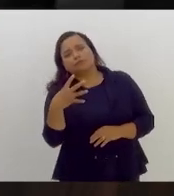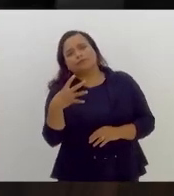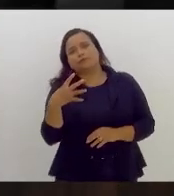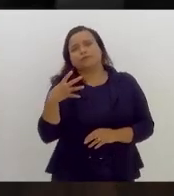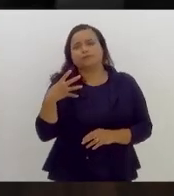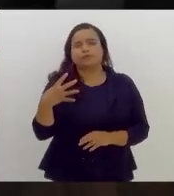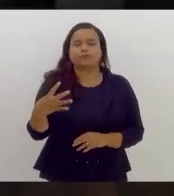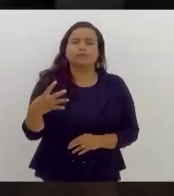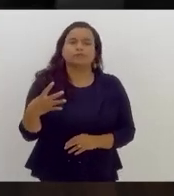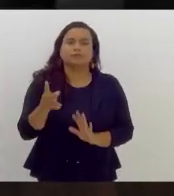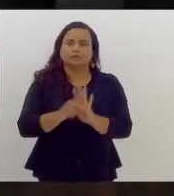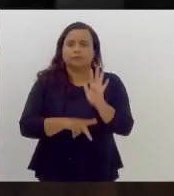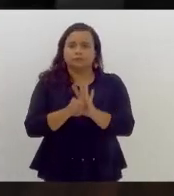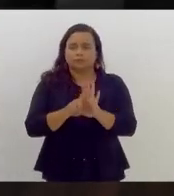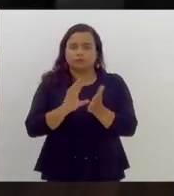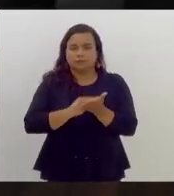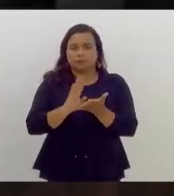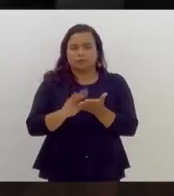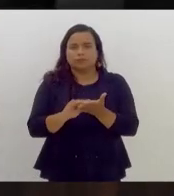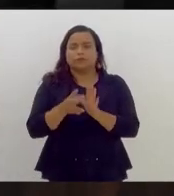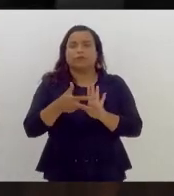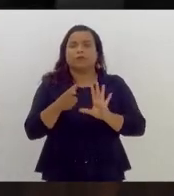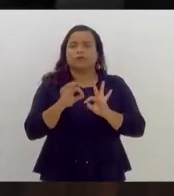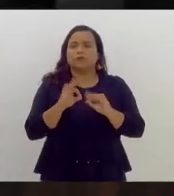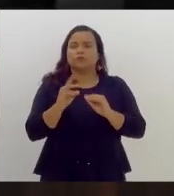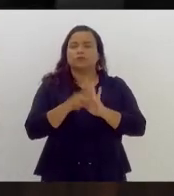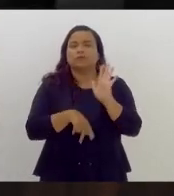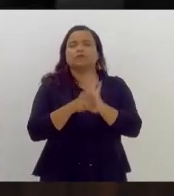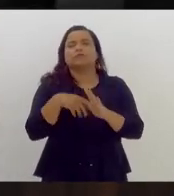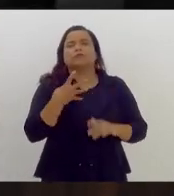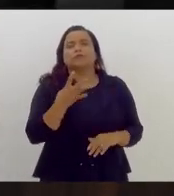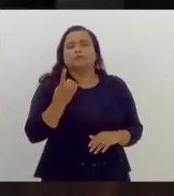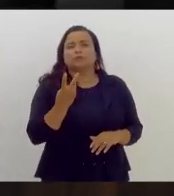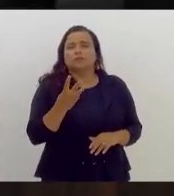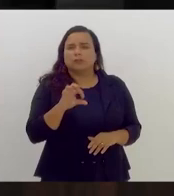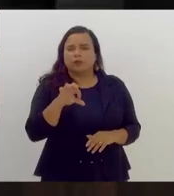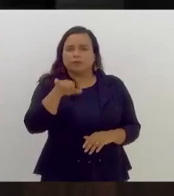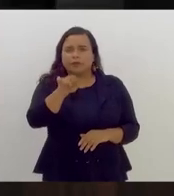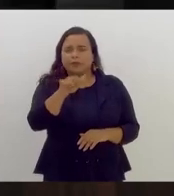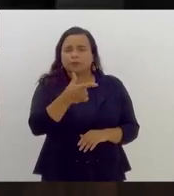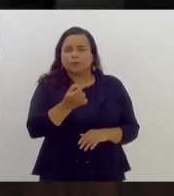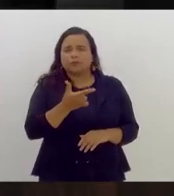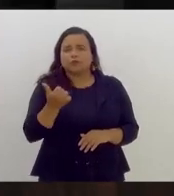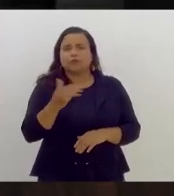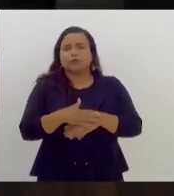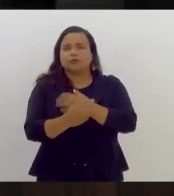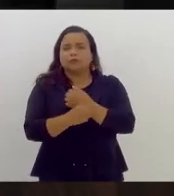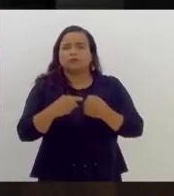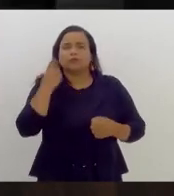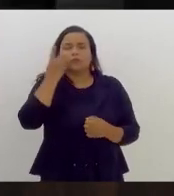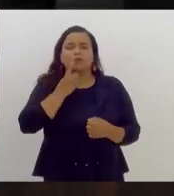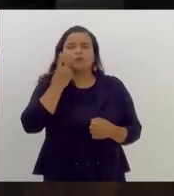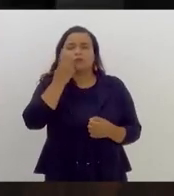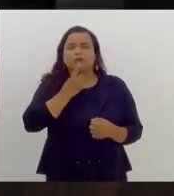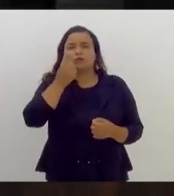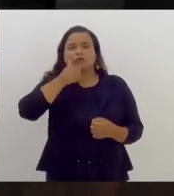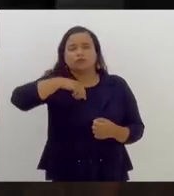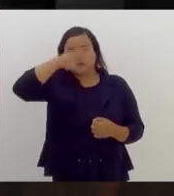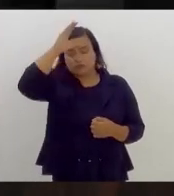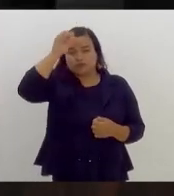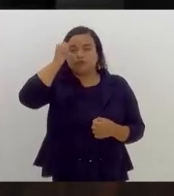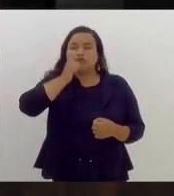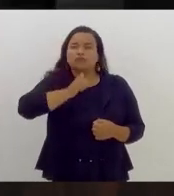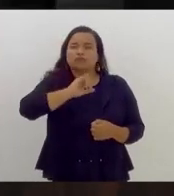44º projeto da pauta. Veto total aposto ao projeto de lei 4139-A de 21, de autoria da deputada Tia Ju, que dispõe sobre